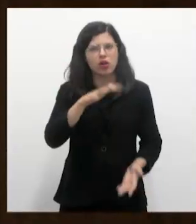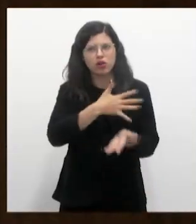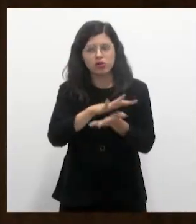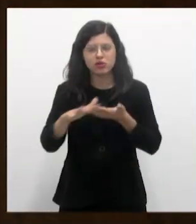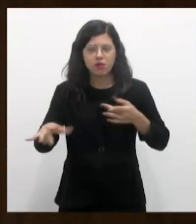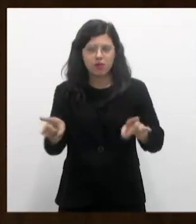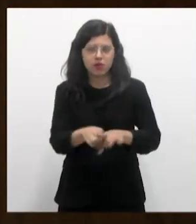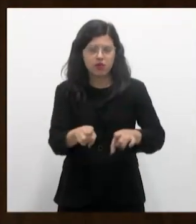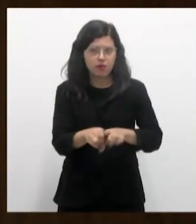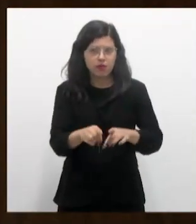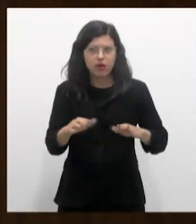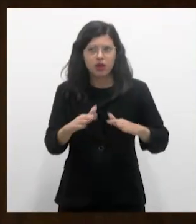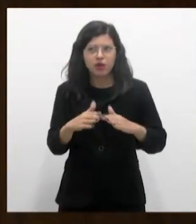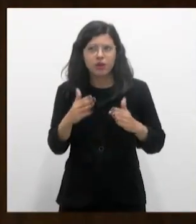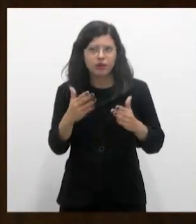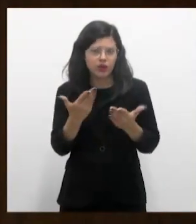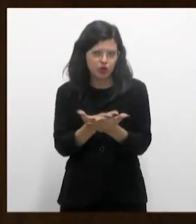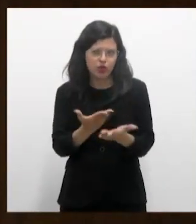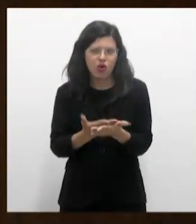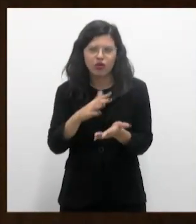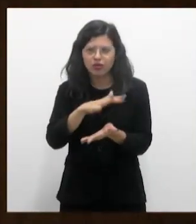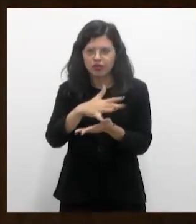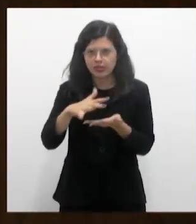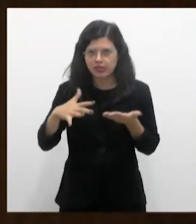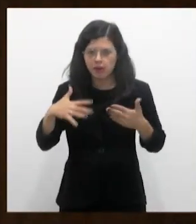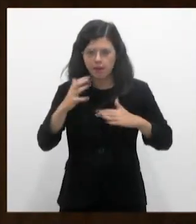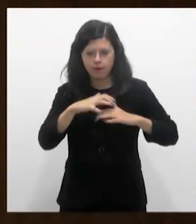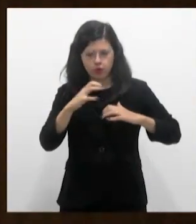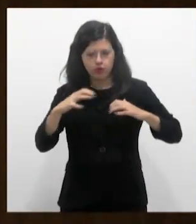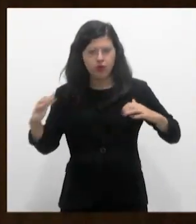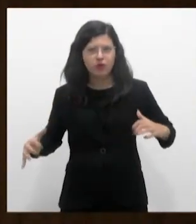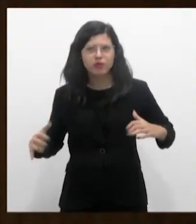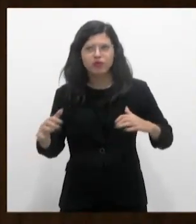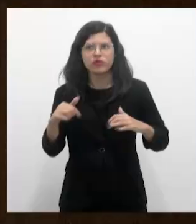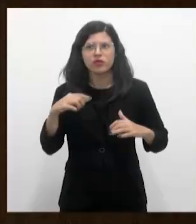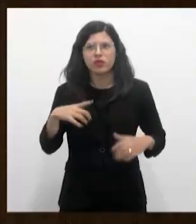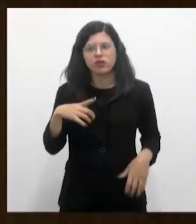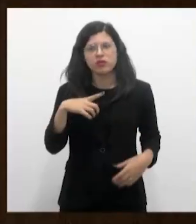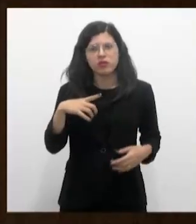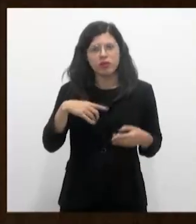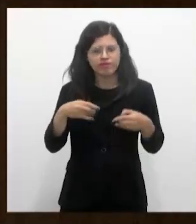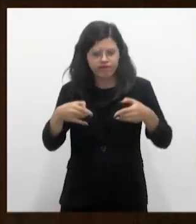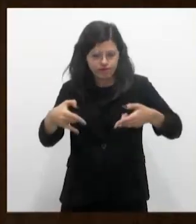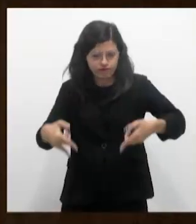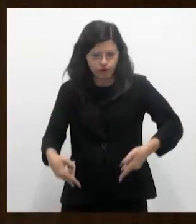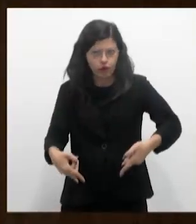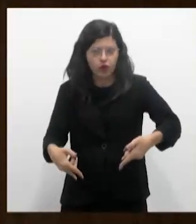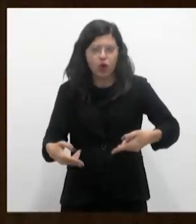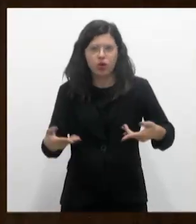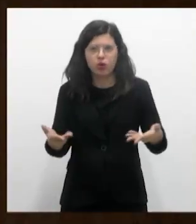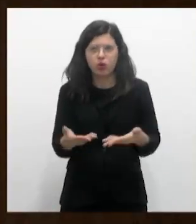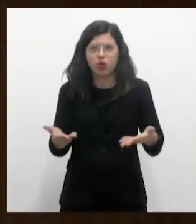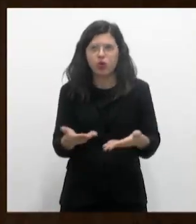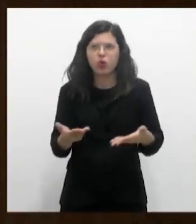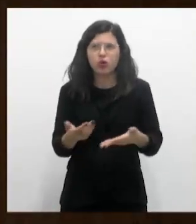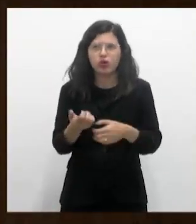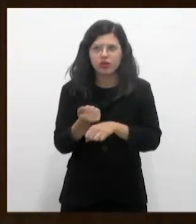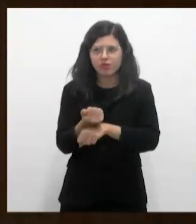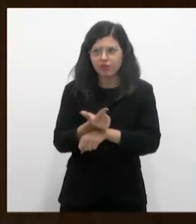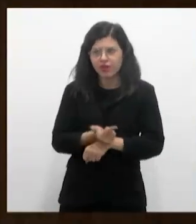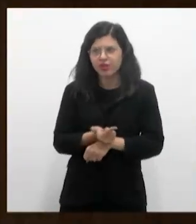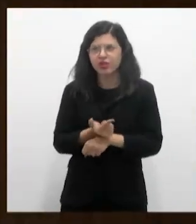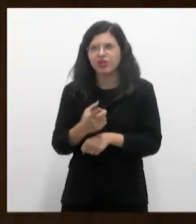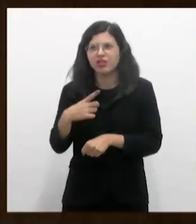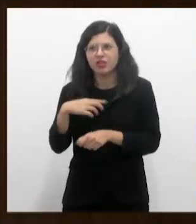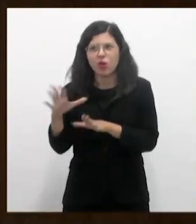também da Escola de Samba Porto da Pedra. O velório vai ser hoje, a partir de meio-dia, na quadra da Escola de Samba. Creio que será um